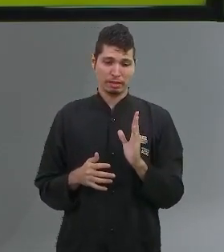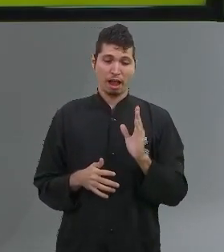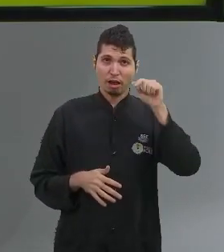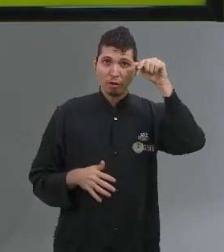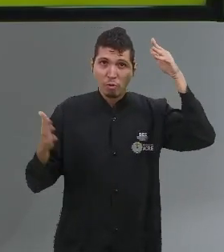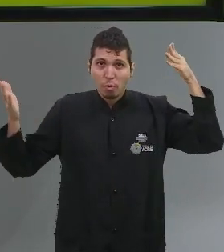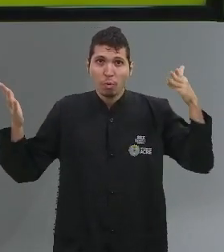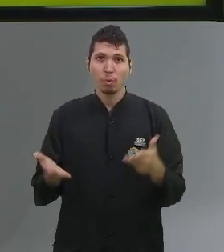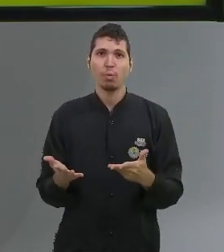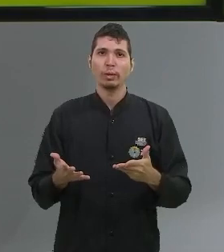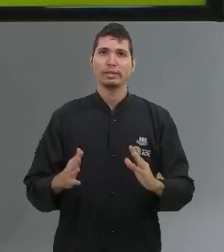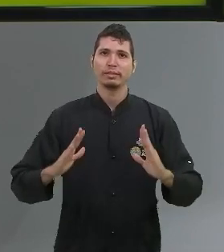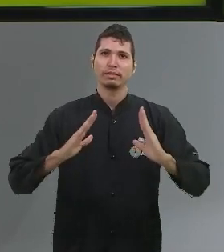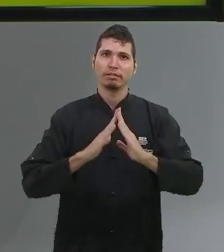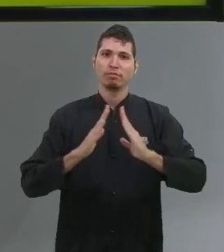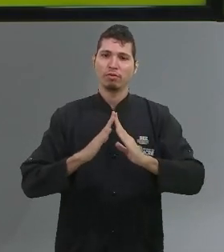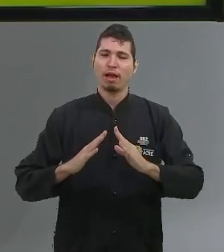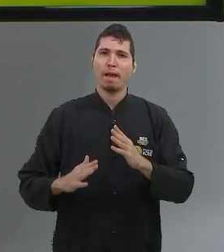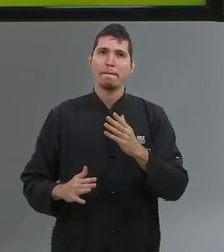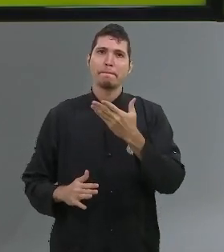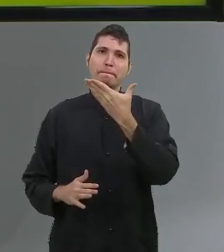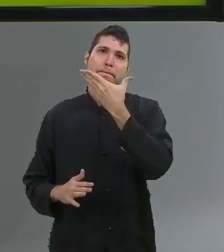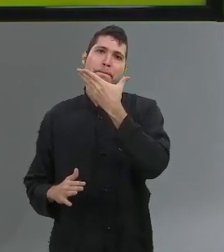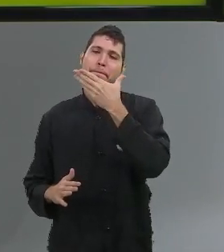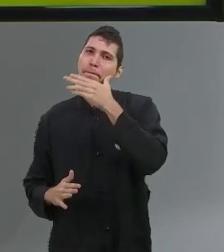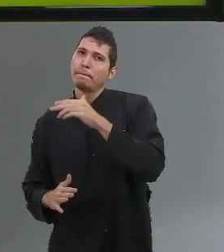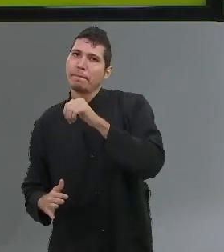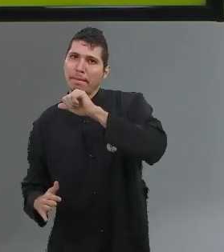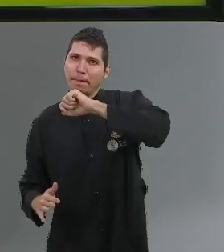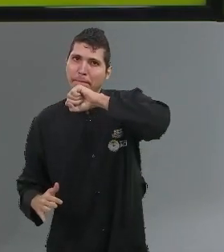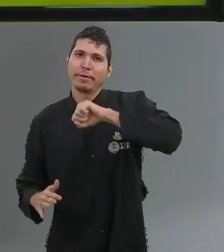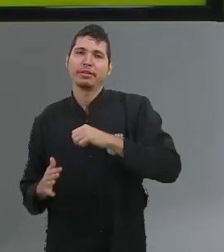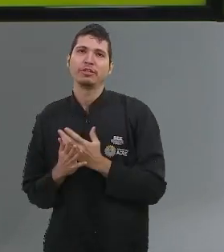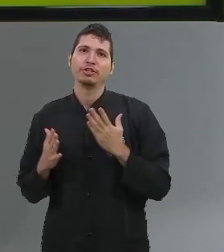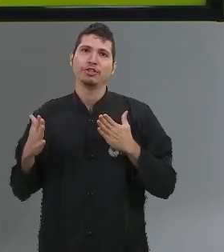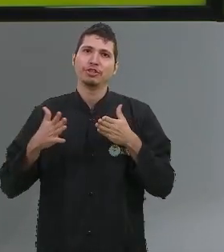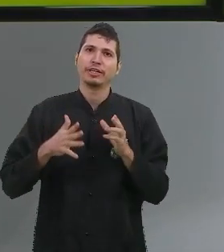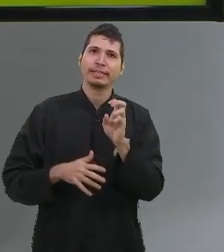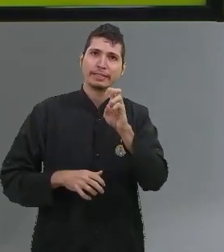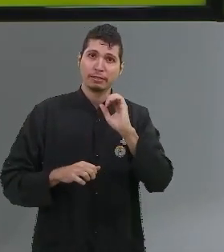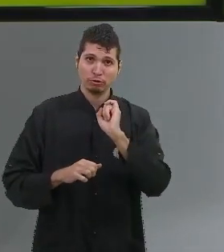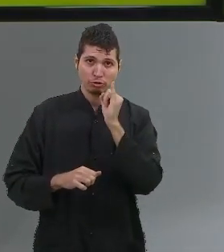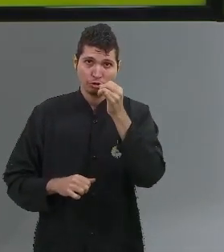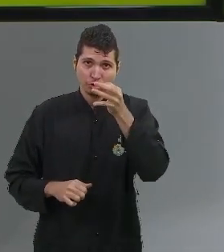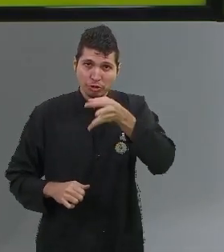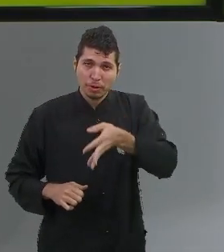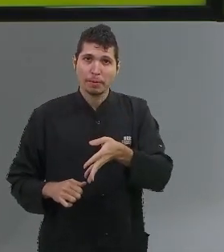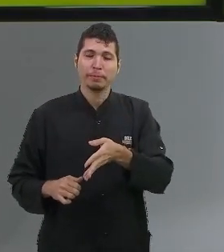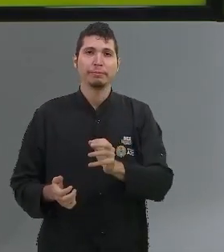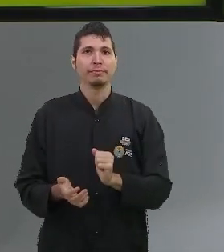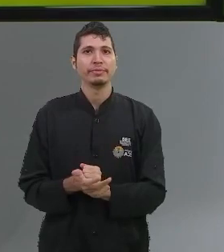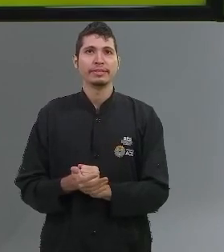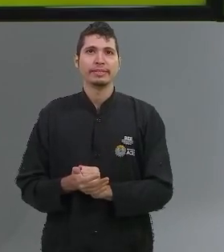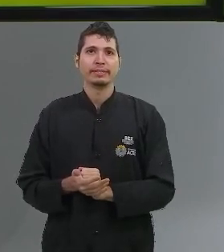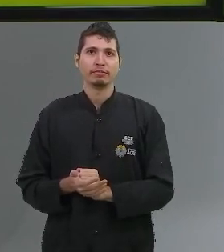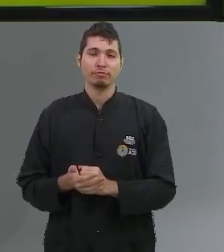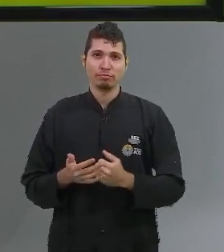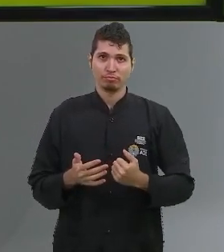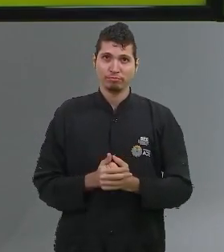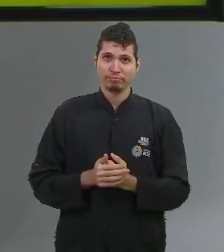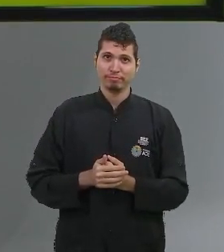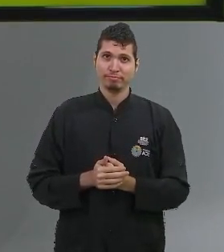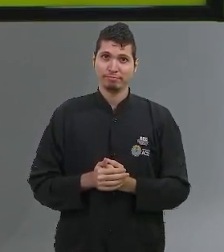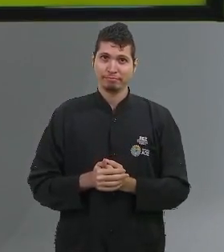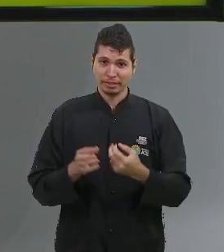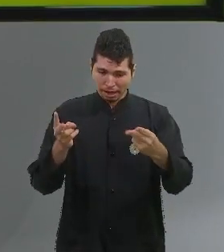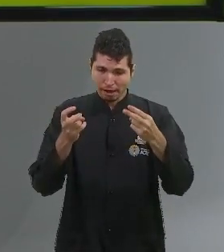Agorinha, nesse momento. Sua mãe chega às 5 horas. Provavelmente você vai encher a garrafa, porque senão... né? Então, ó, é uma questão só de organizar. Não, gente,